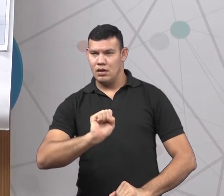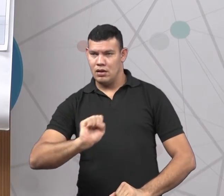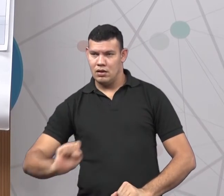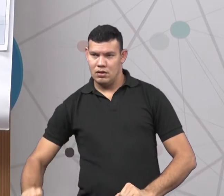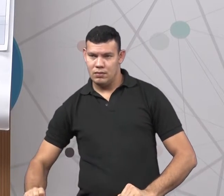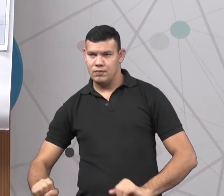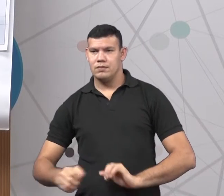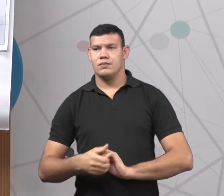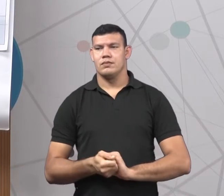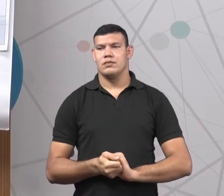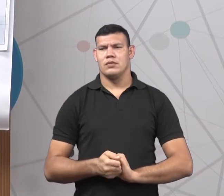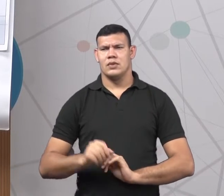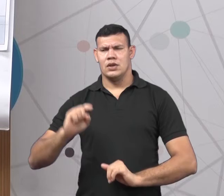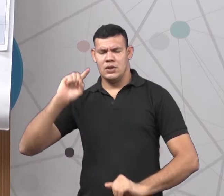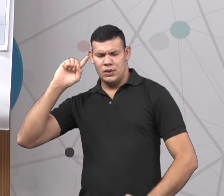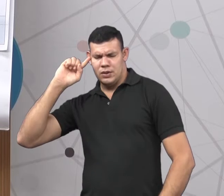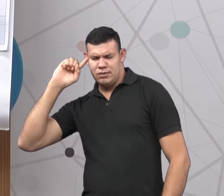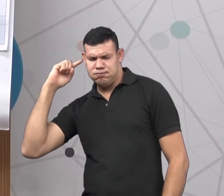Sudeste, nós tivemos